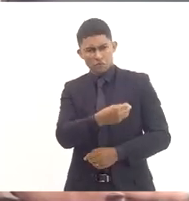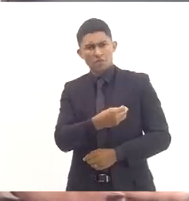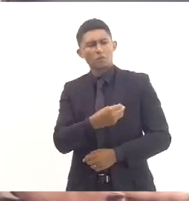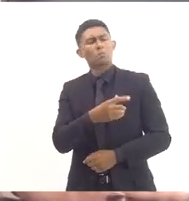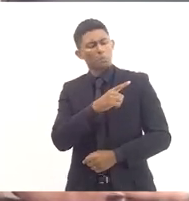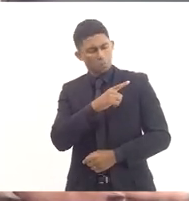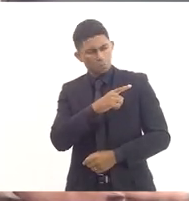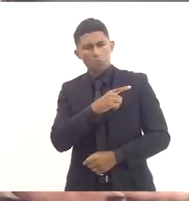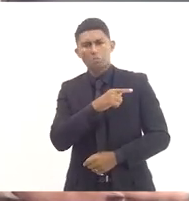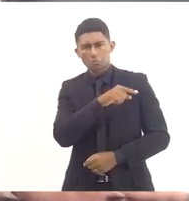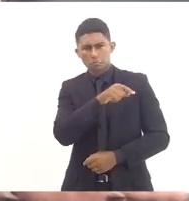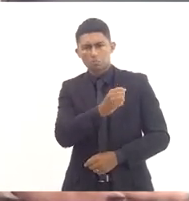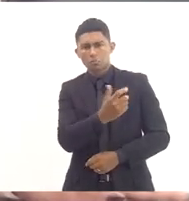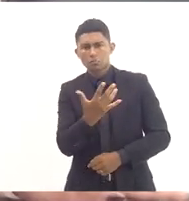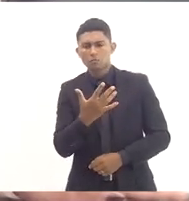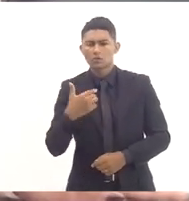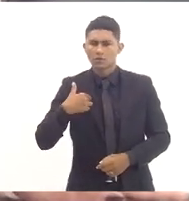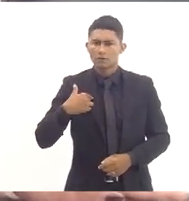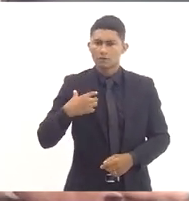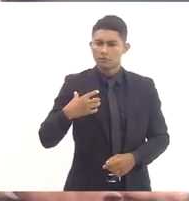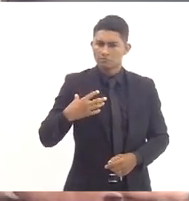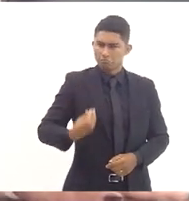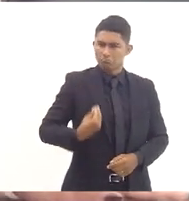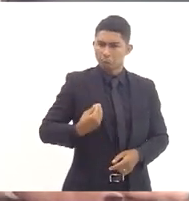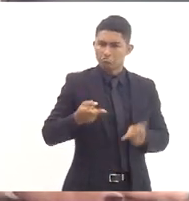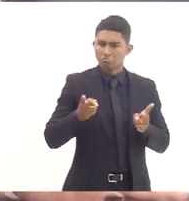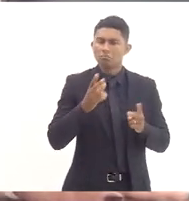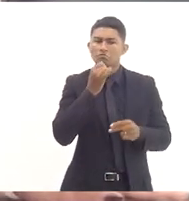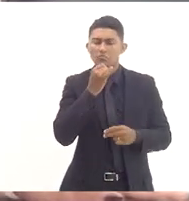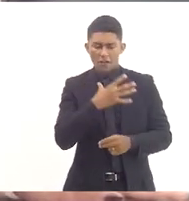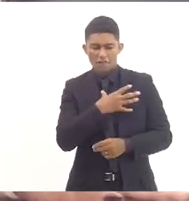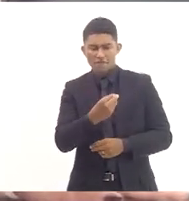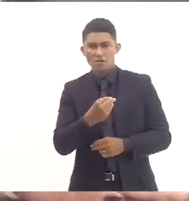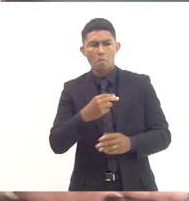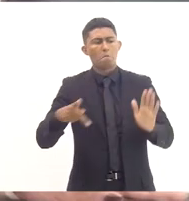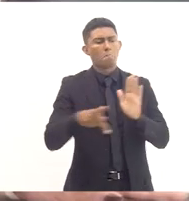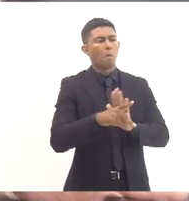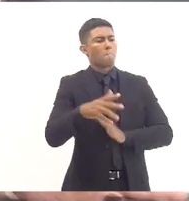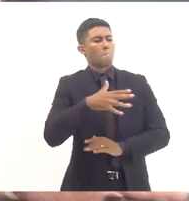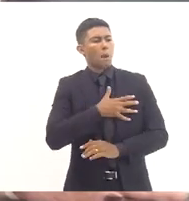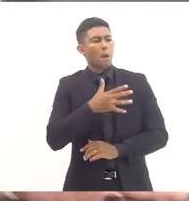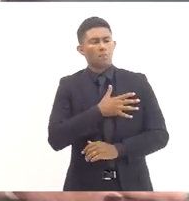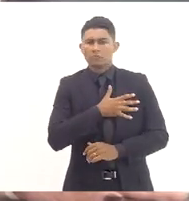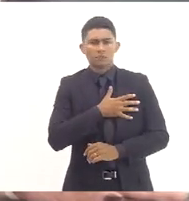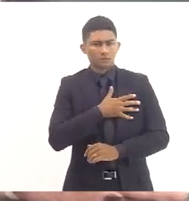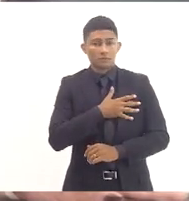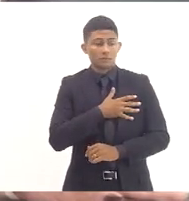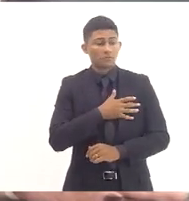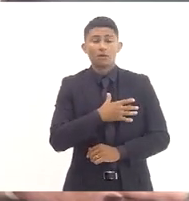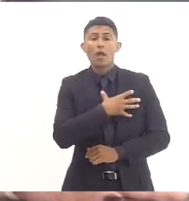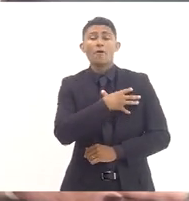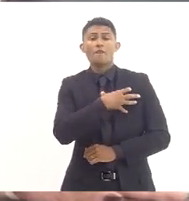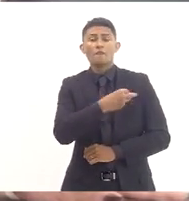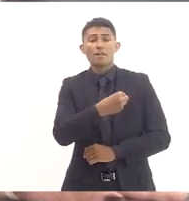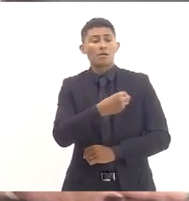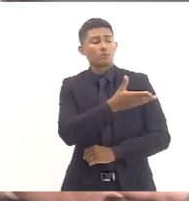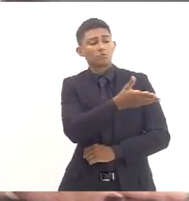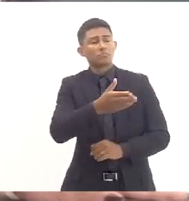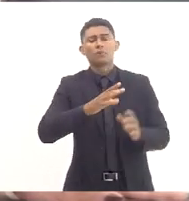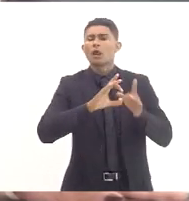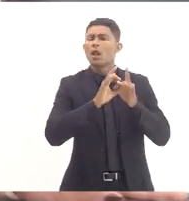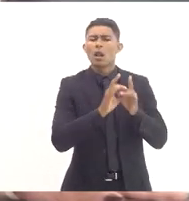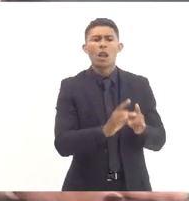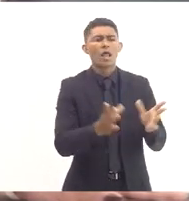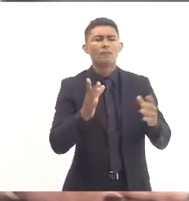porque os filhos não são nossos né os filhos são do mundo então acho que é isso que a gente tem que fazer